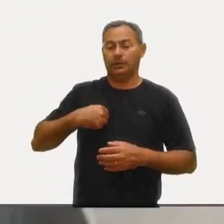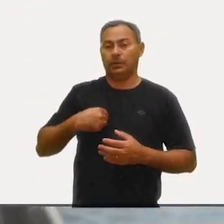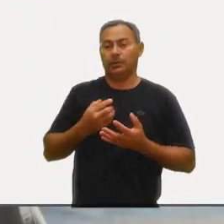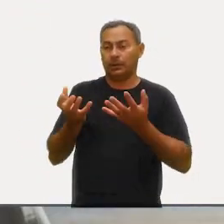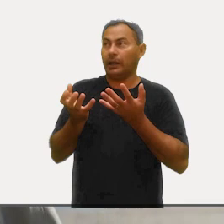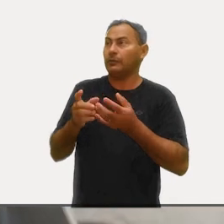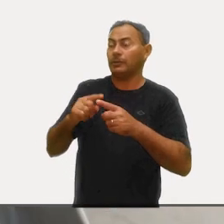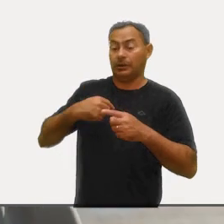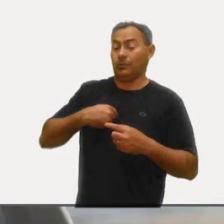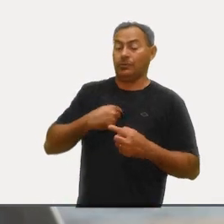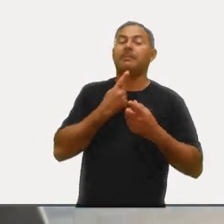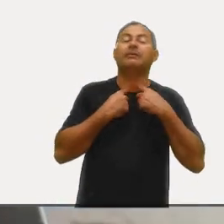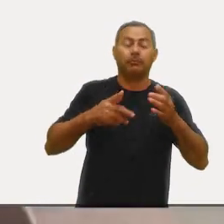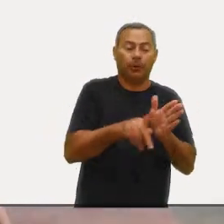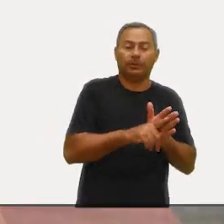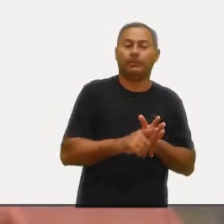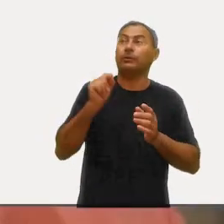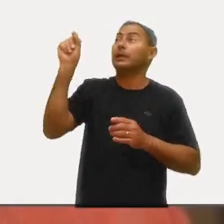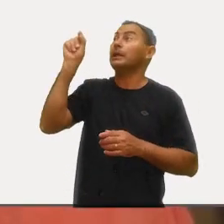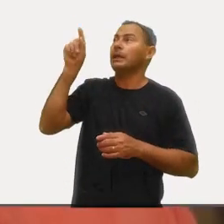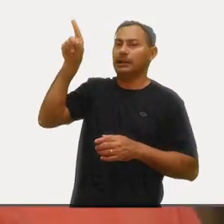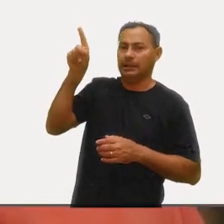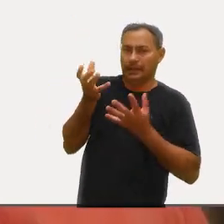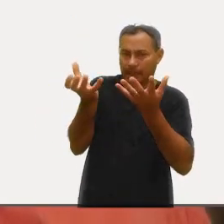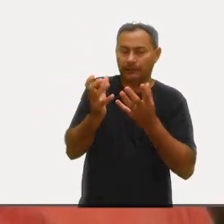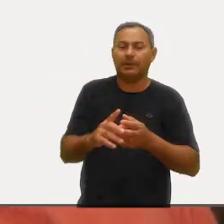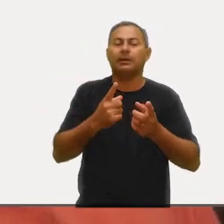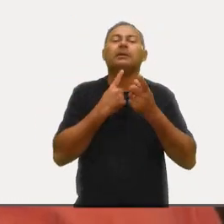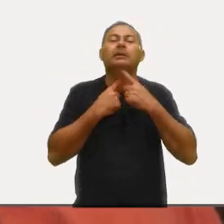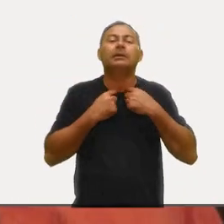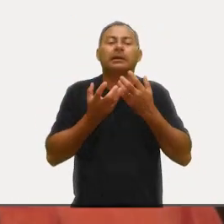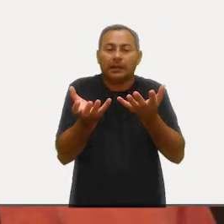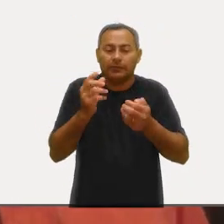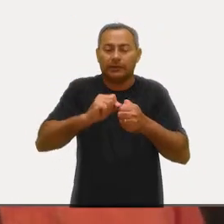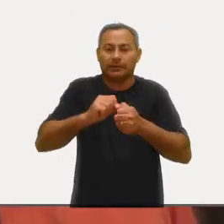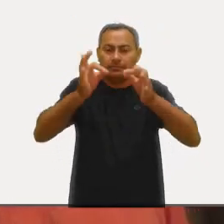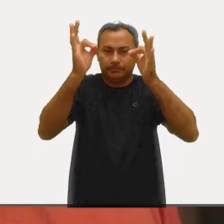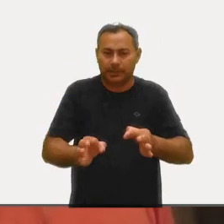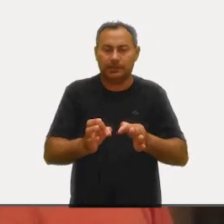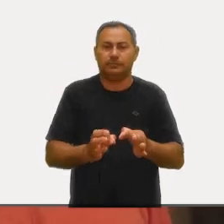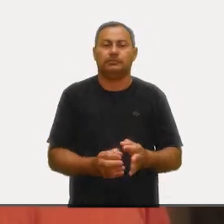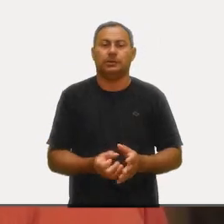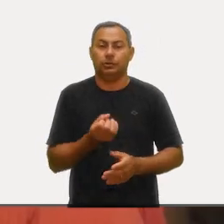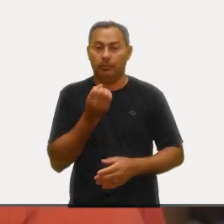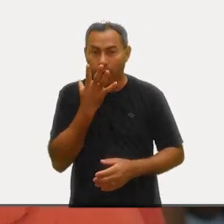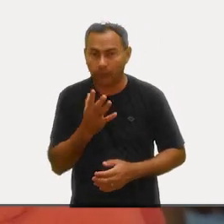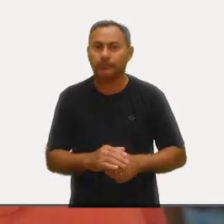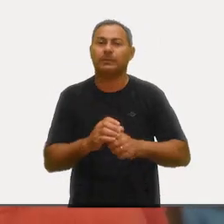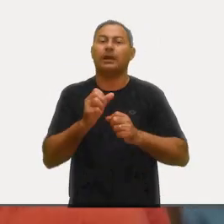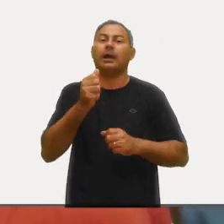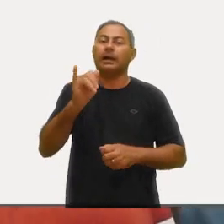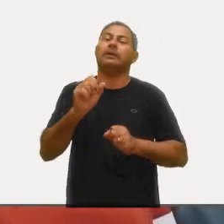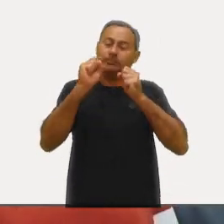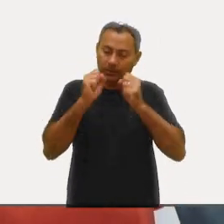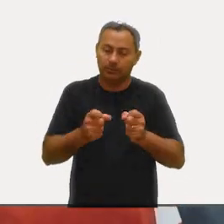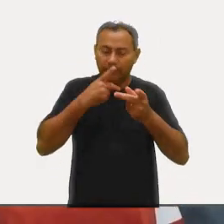eu quero, mas o que o Senhor quer. E depois ter fome e sede de fazer o que é certo e correto. Aí